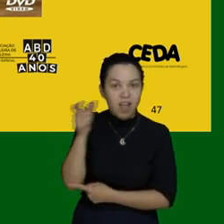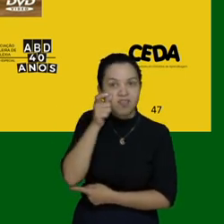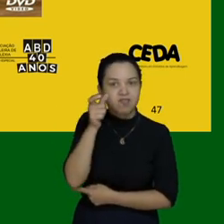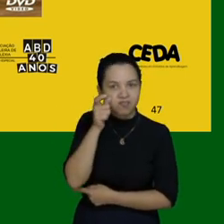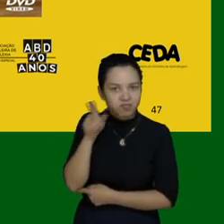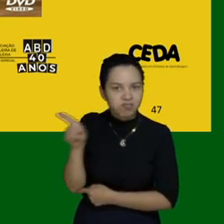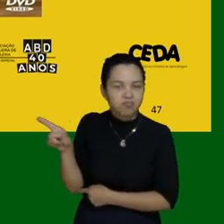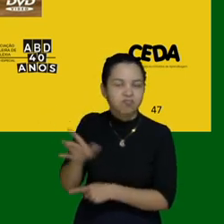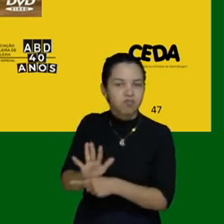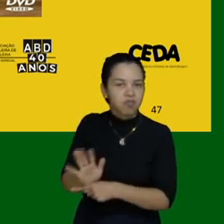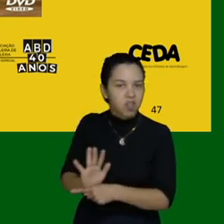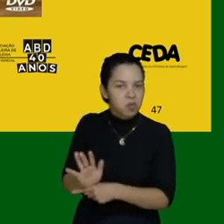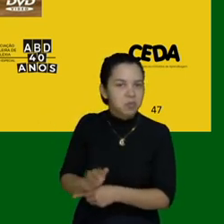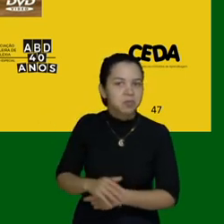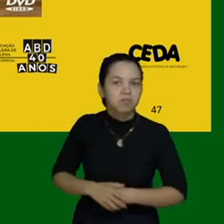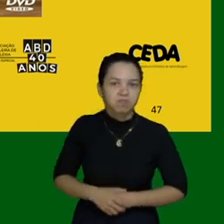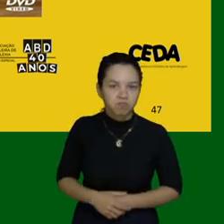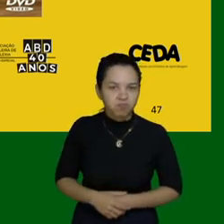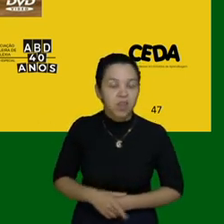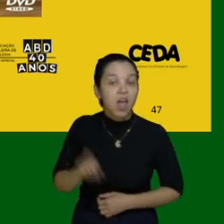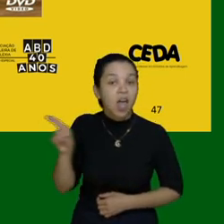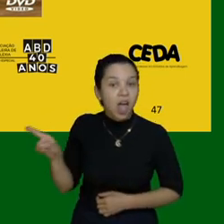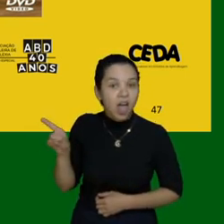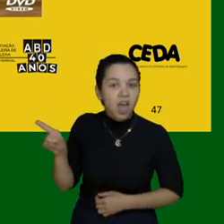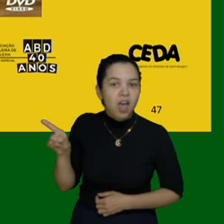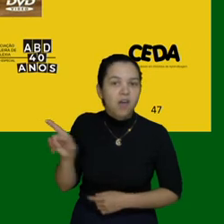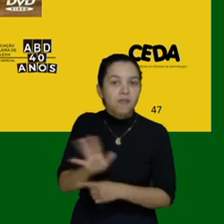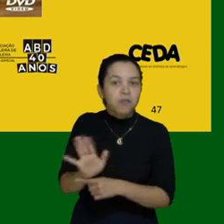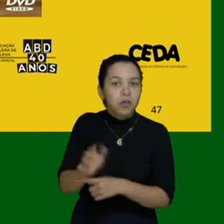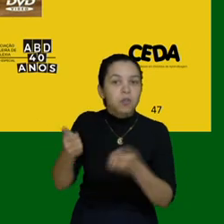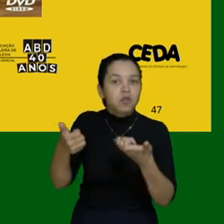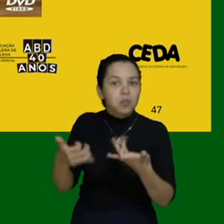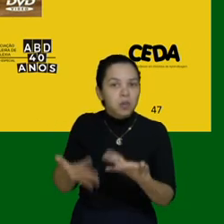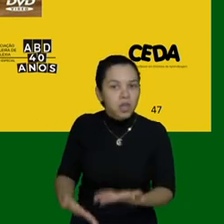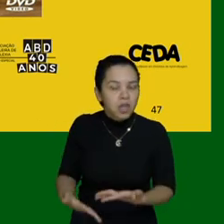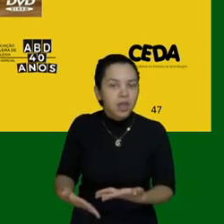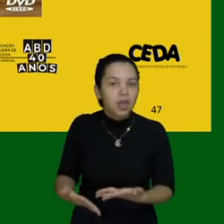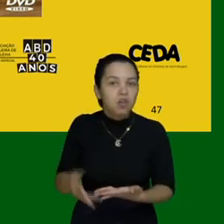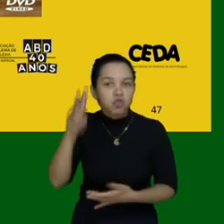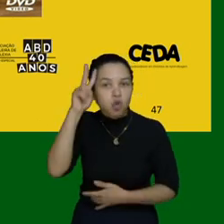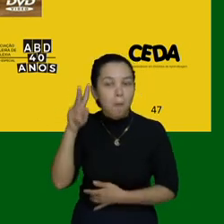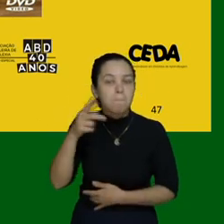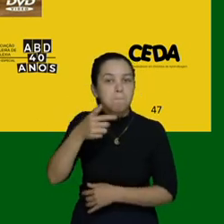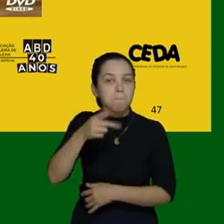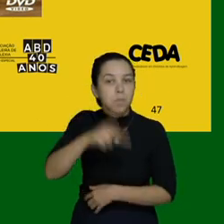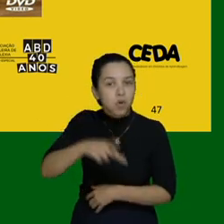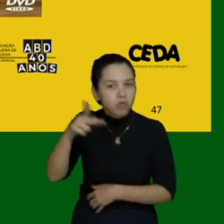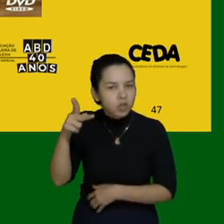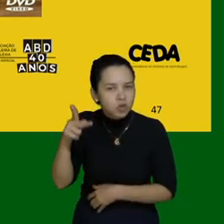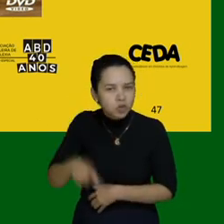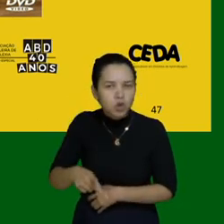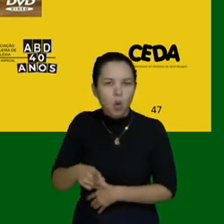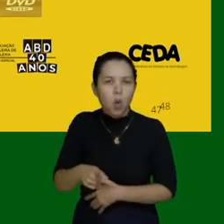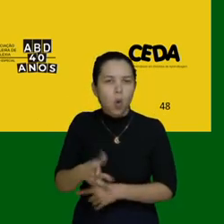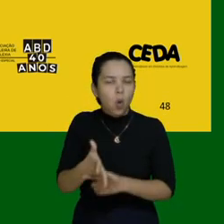um exemplo de um professor dedicado a um aluno com dificuldade é